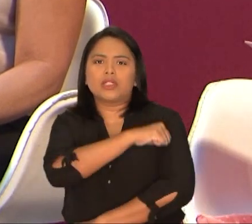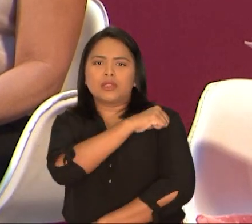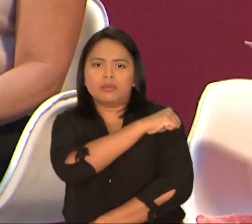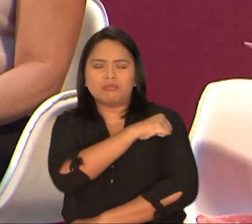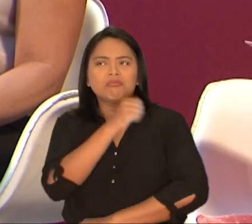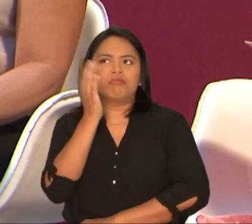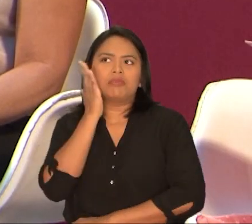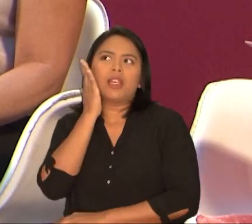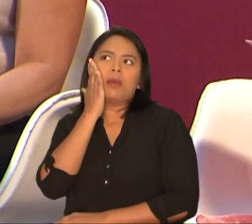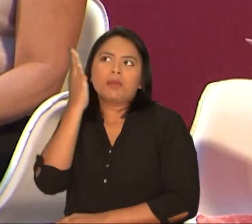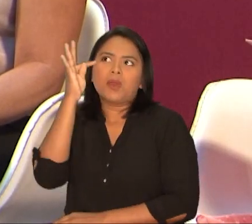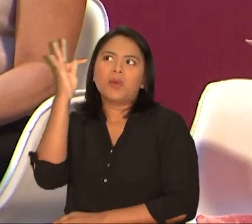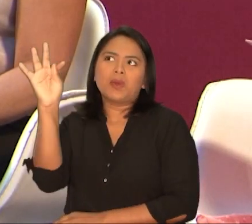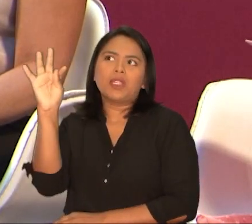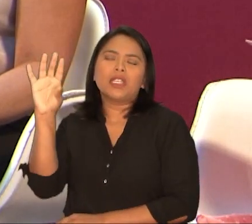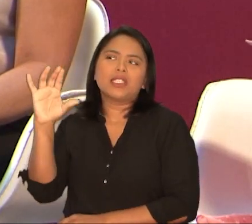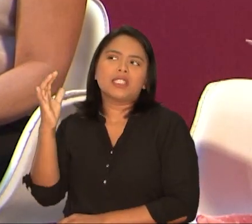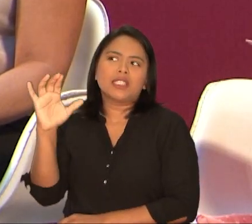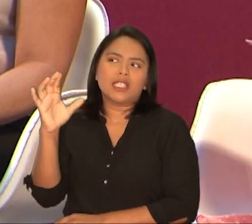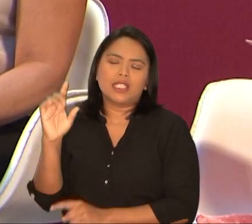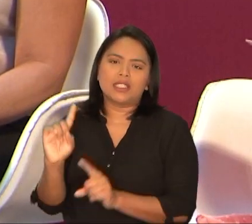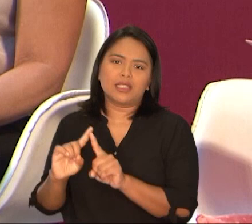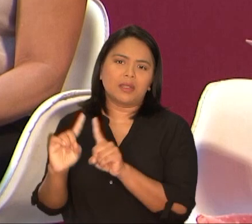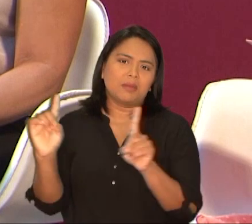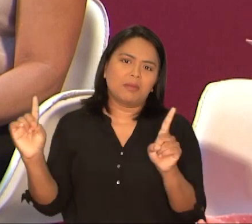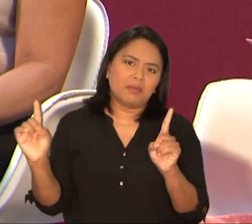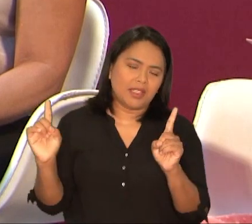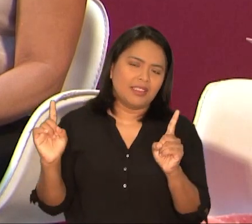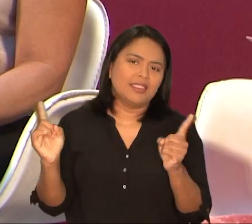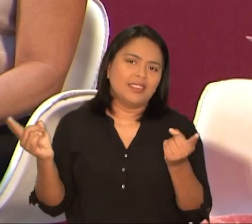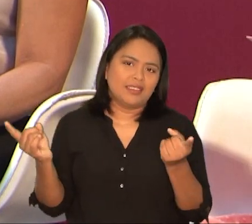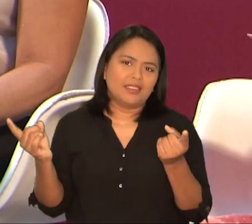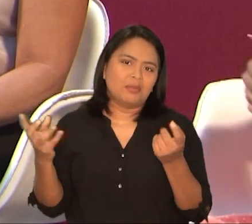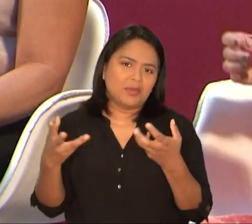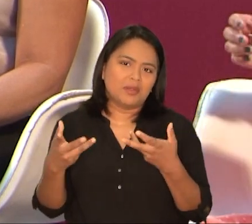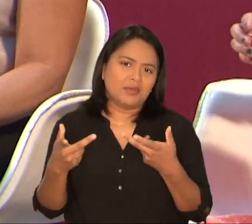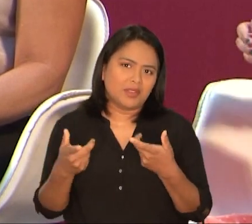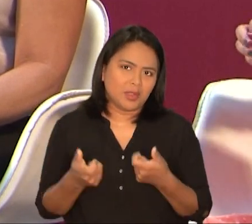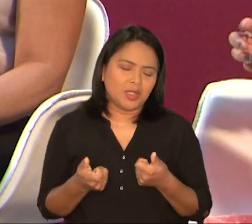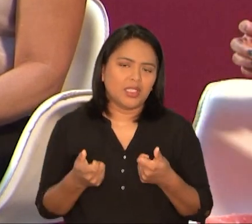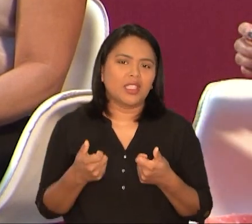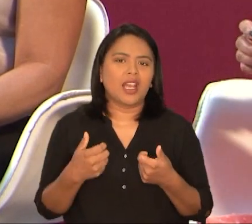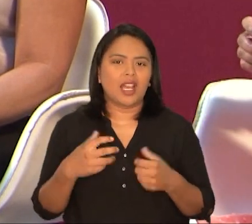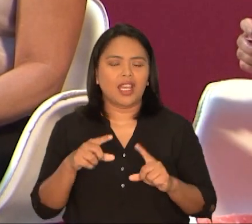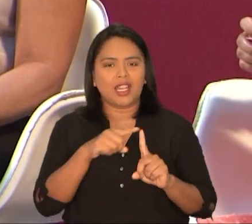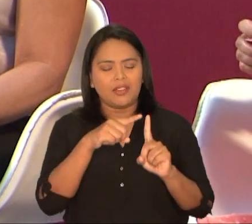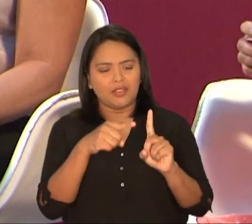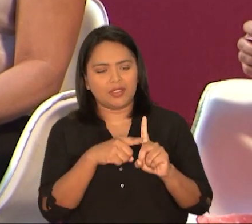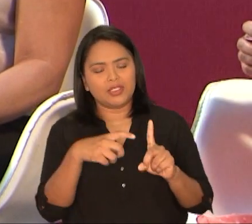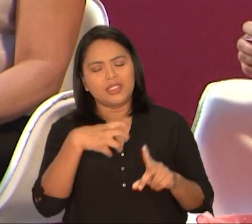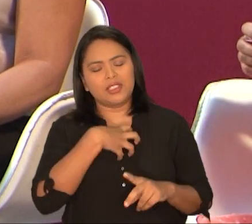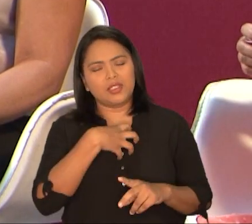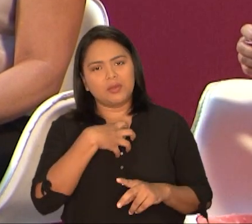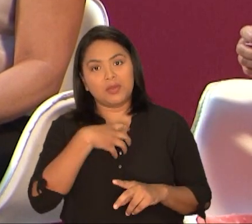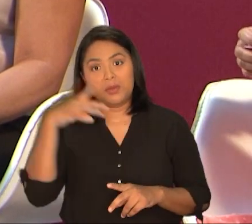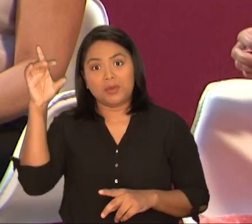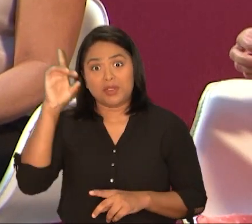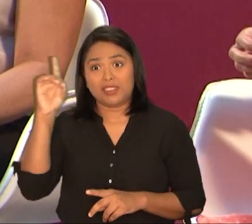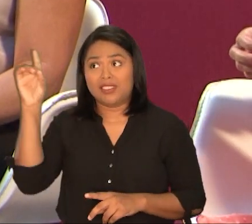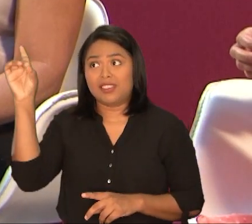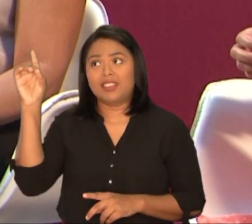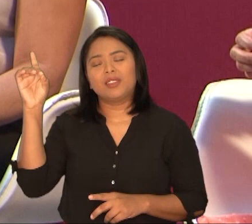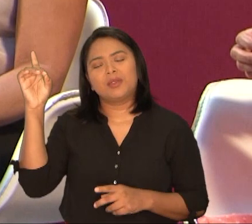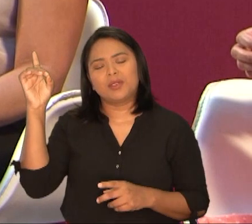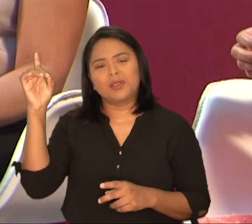na ciência, não tem outra explicação para mim a não ser essa, né? Acho que a gravidez realmente é um sentimento divino, mas a gestação, sim, uma